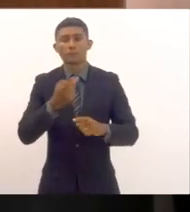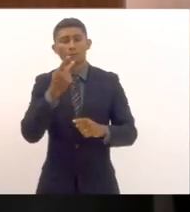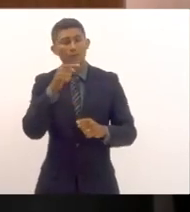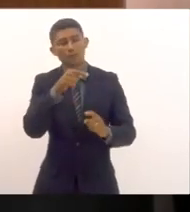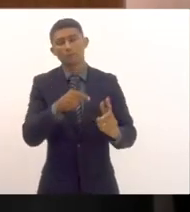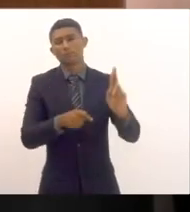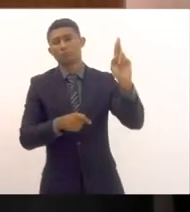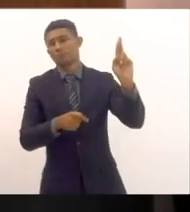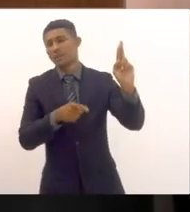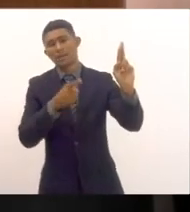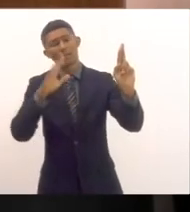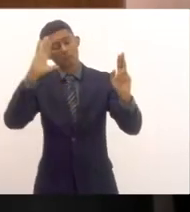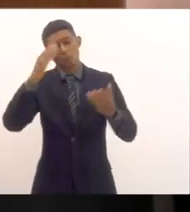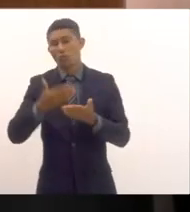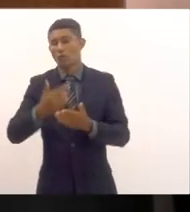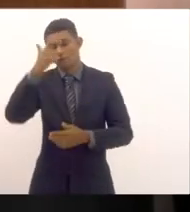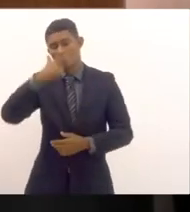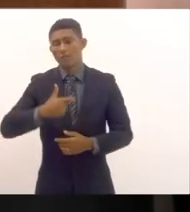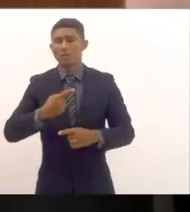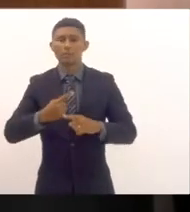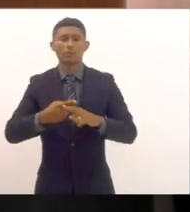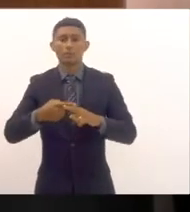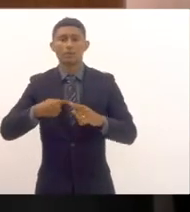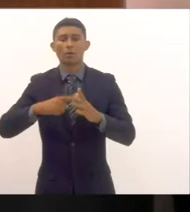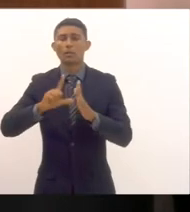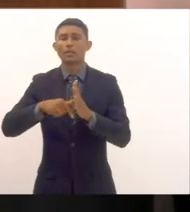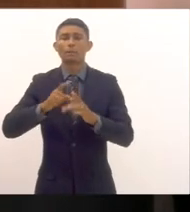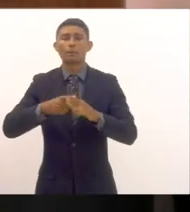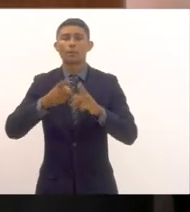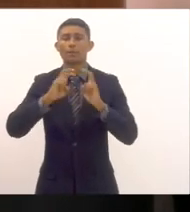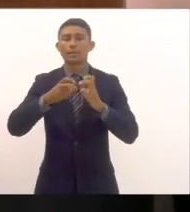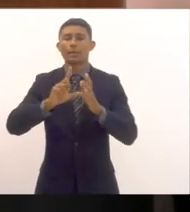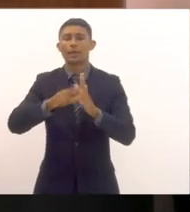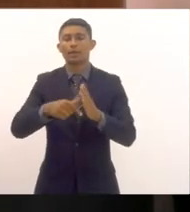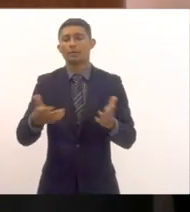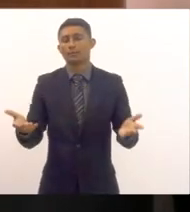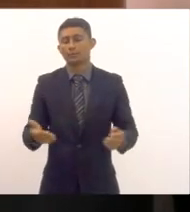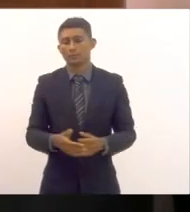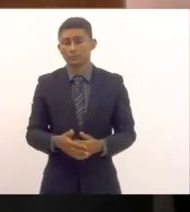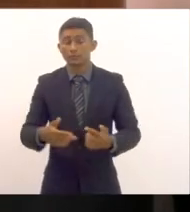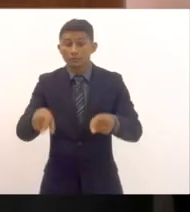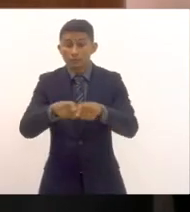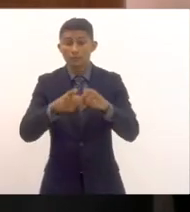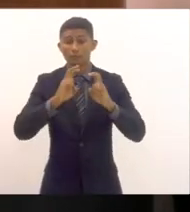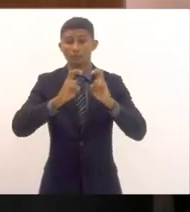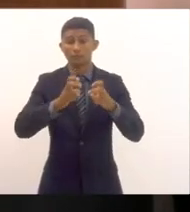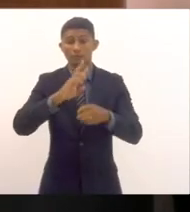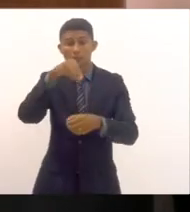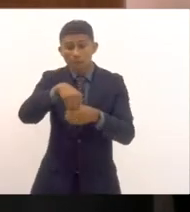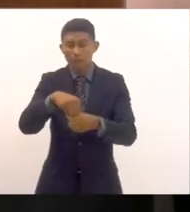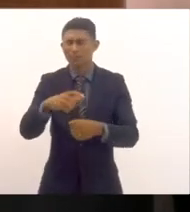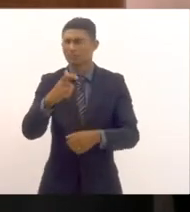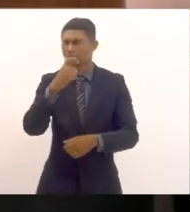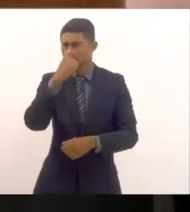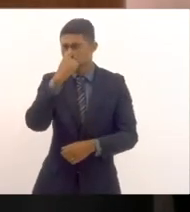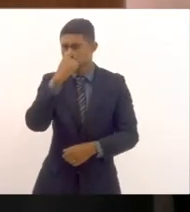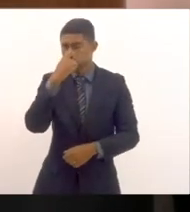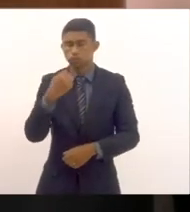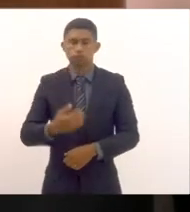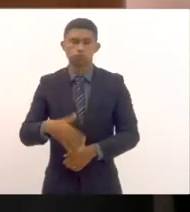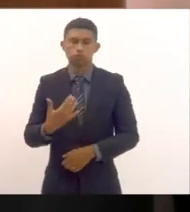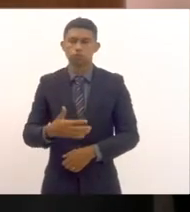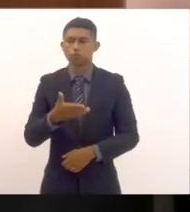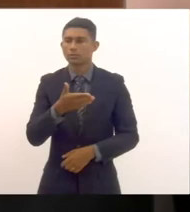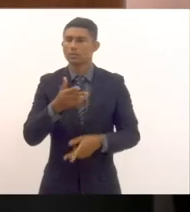patrão nem acredita mais que eu chego atrasado por causa do trem que atrasou E na verdade a superlotação é condição para vocês procure